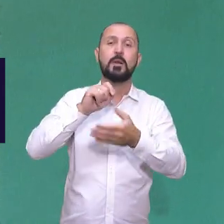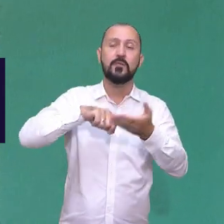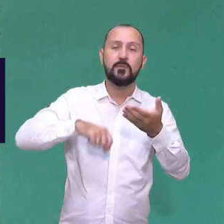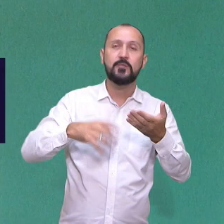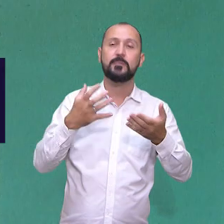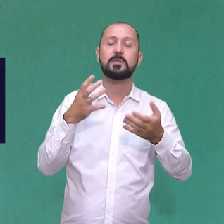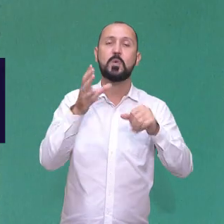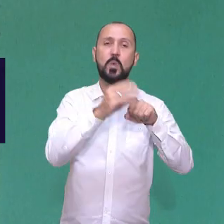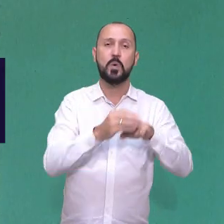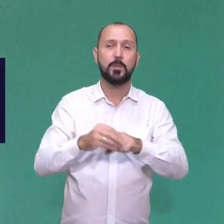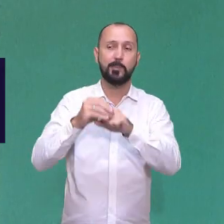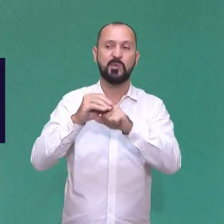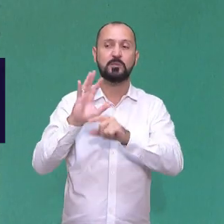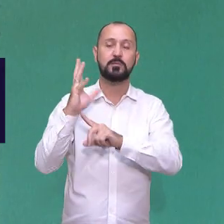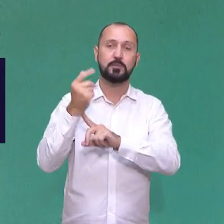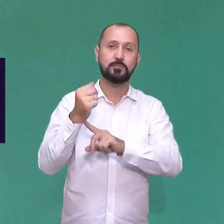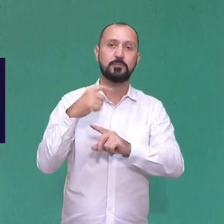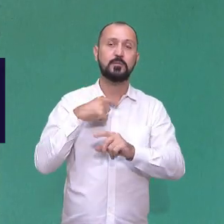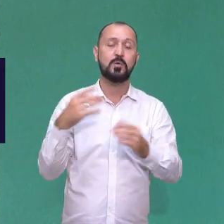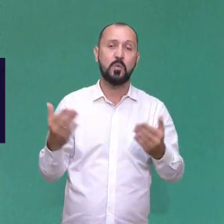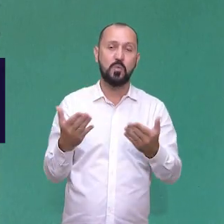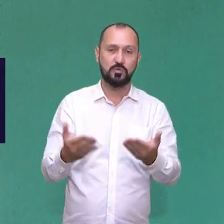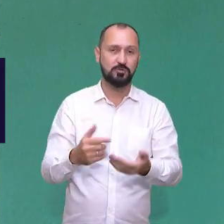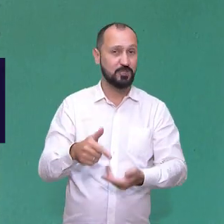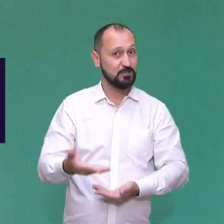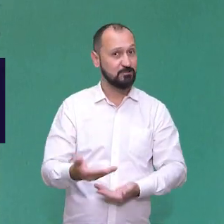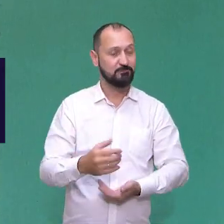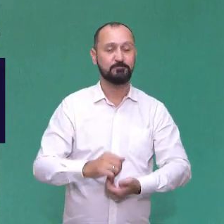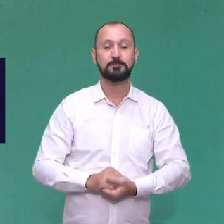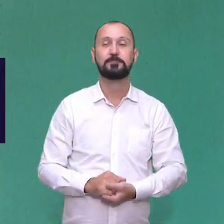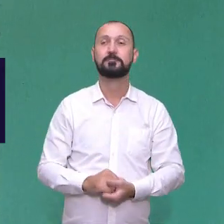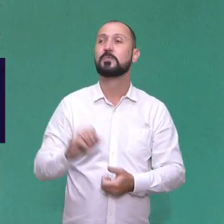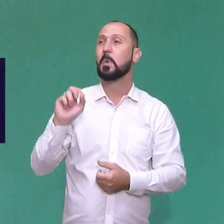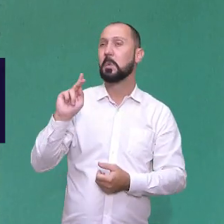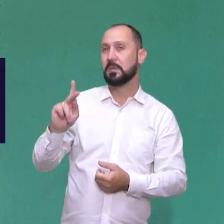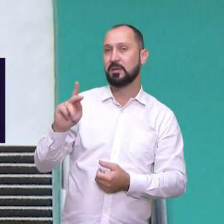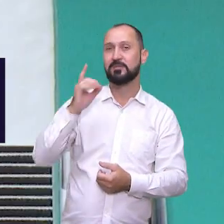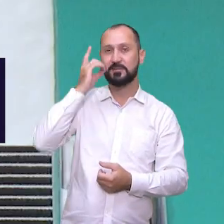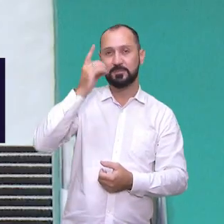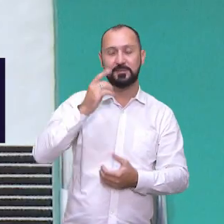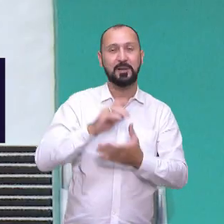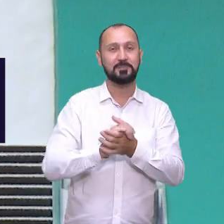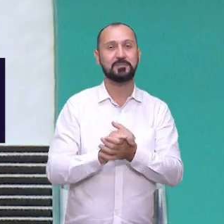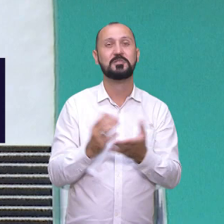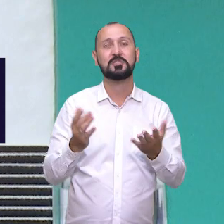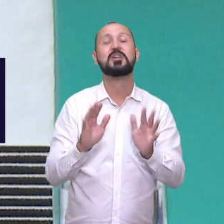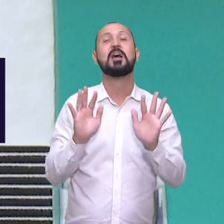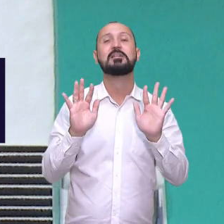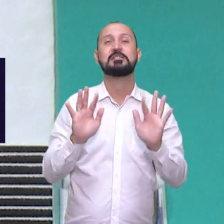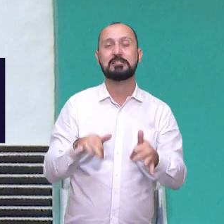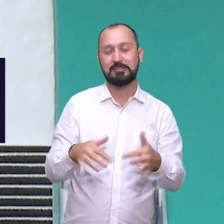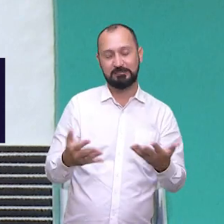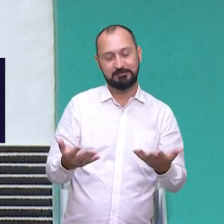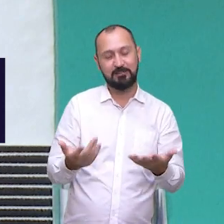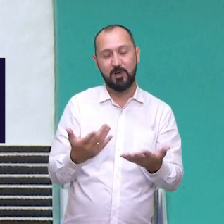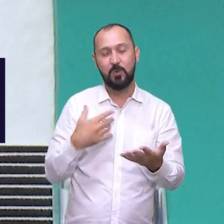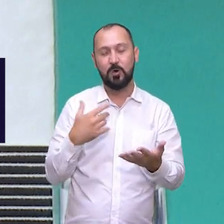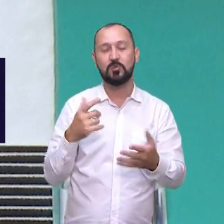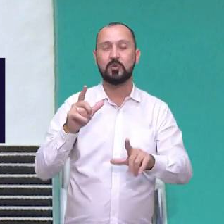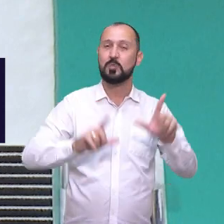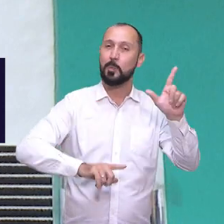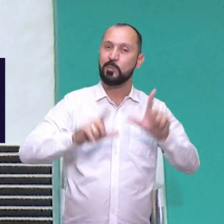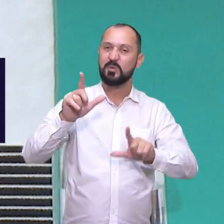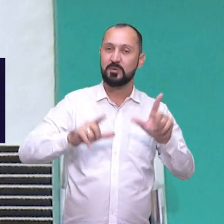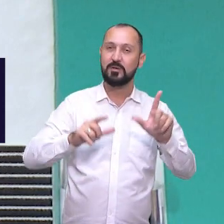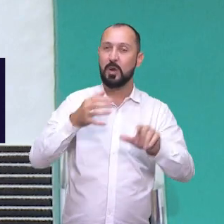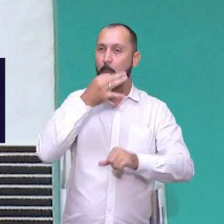respeitado pela sua obra, pelo seu conhecimento da arte. E temos o atual. Ok, deputado. Deputado, nós já estamos